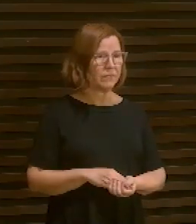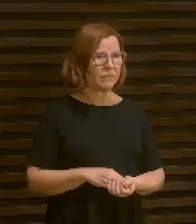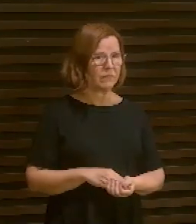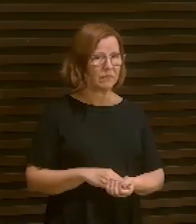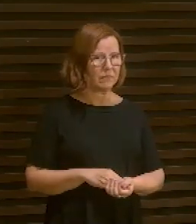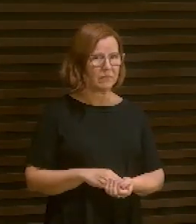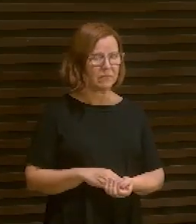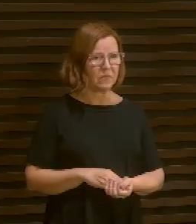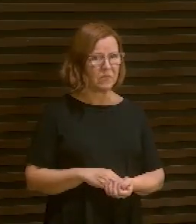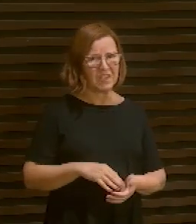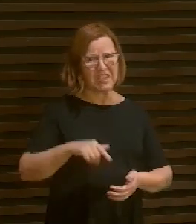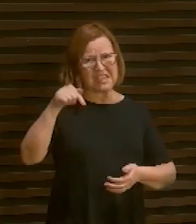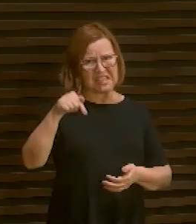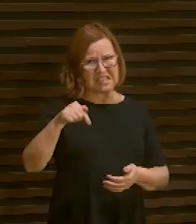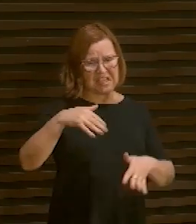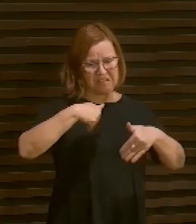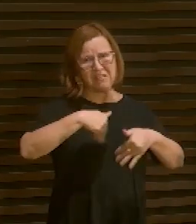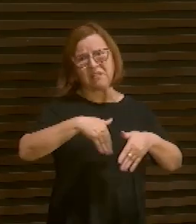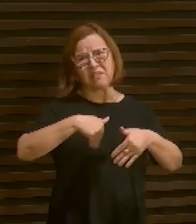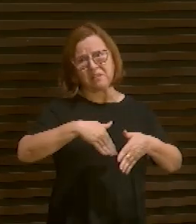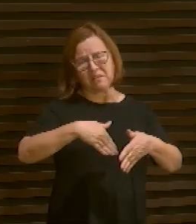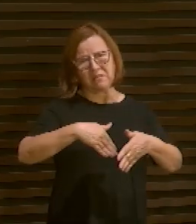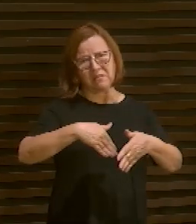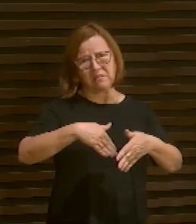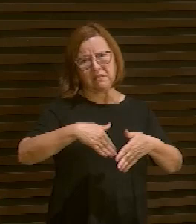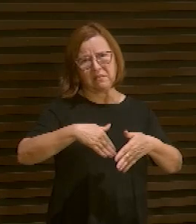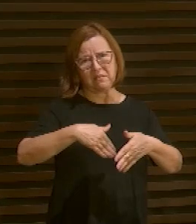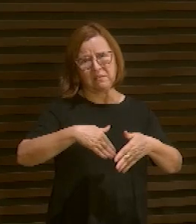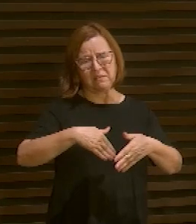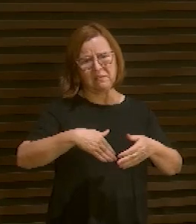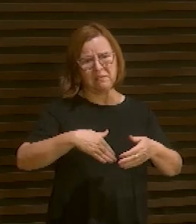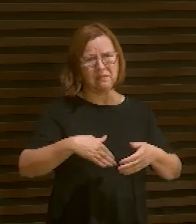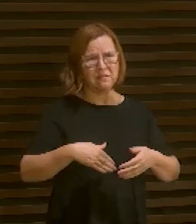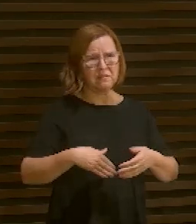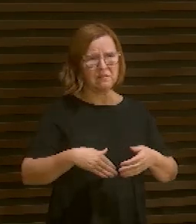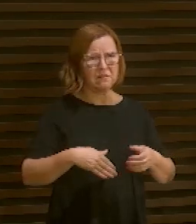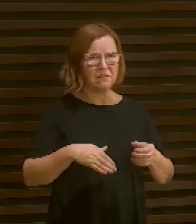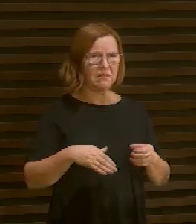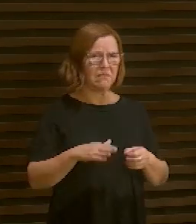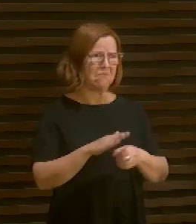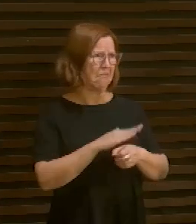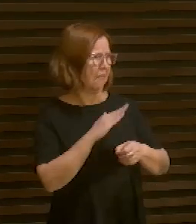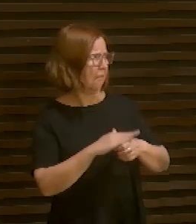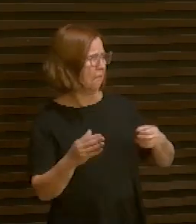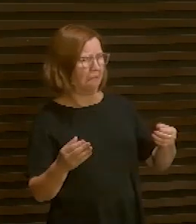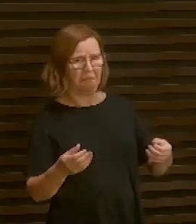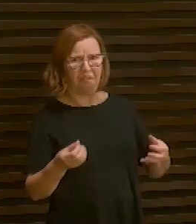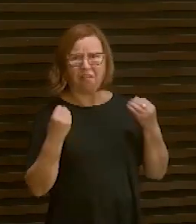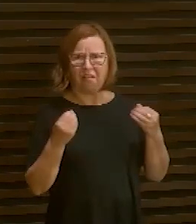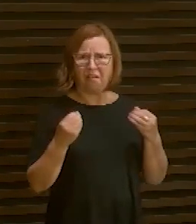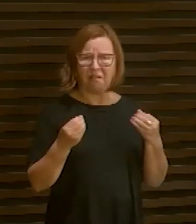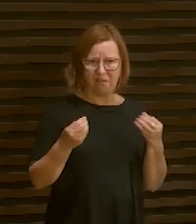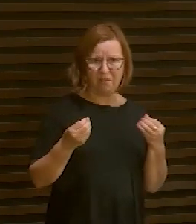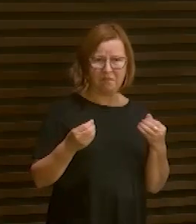no 7 de setembro? Tão cheio, tão empolgante. Como é que pode